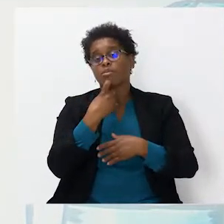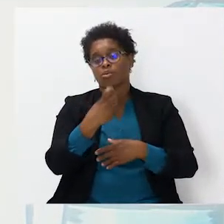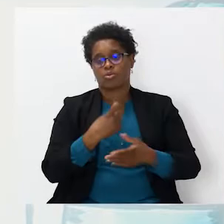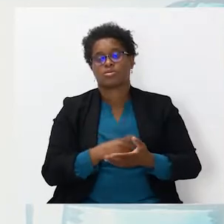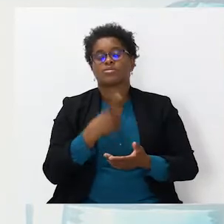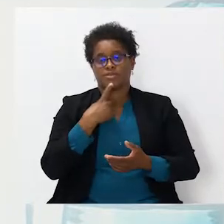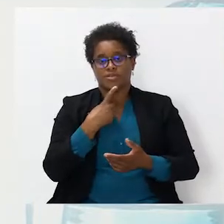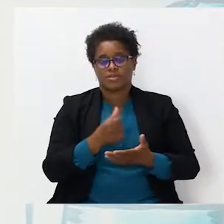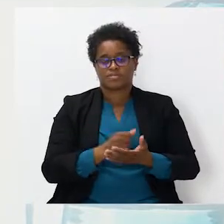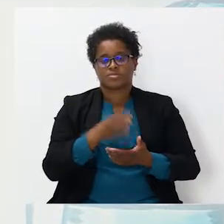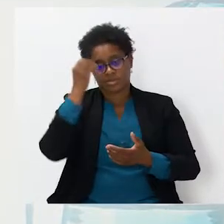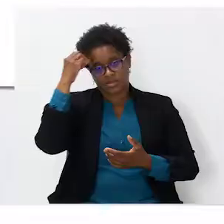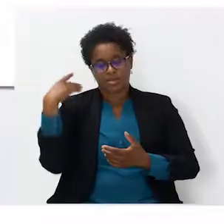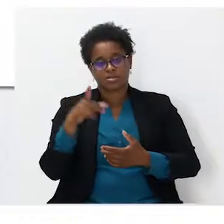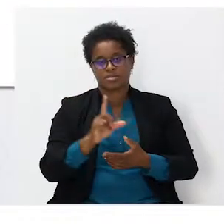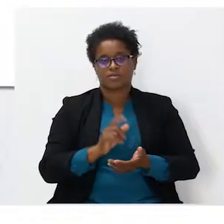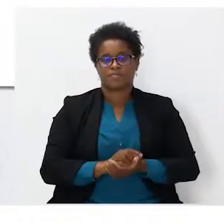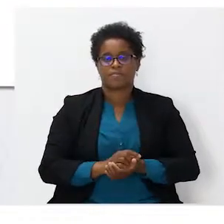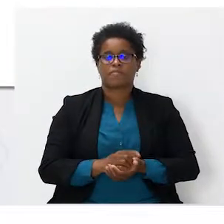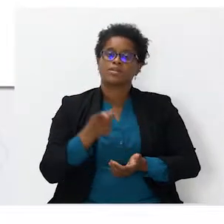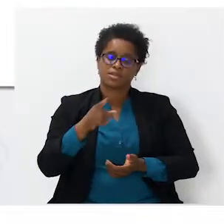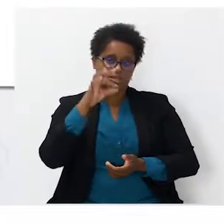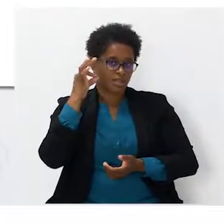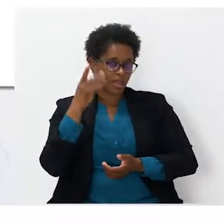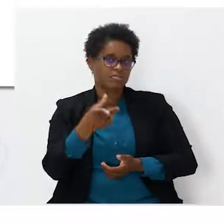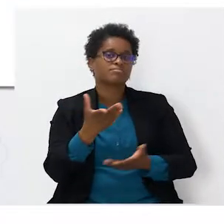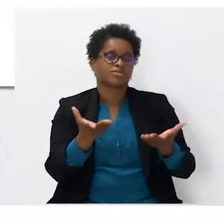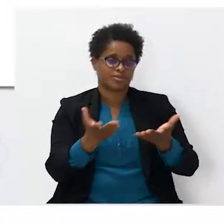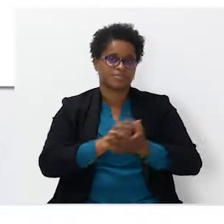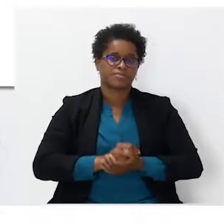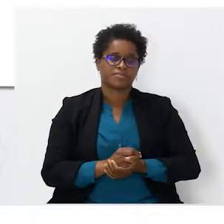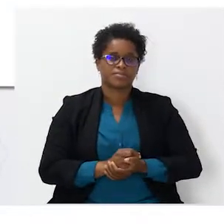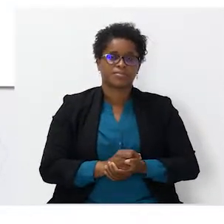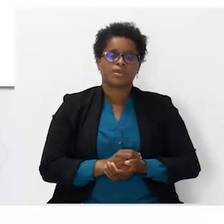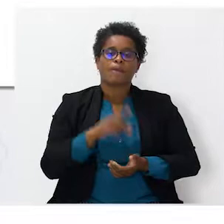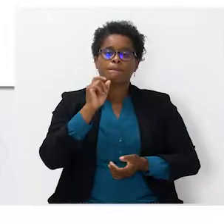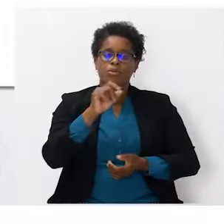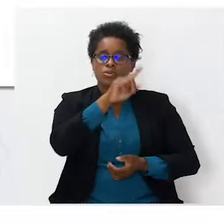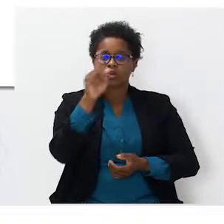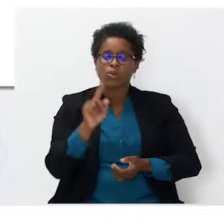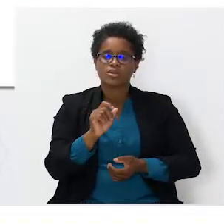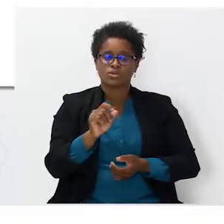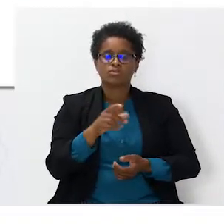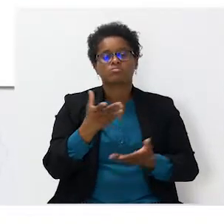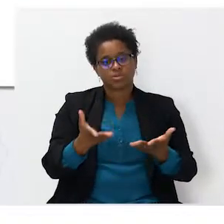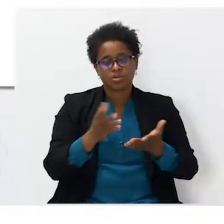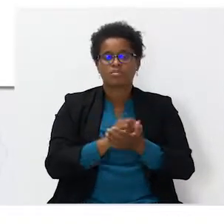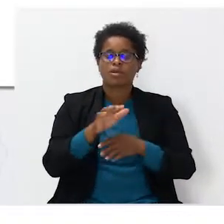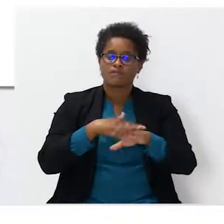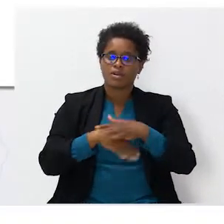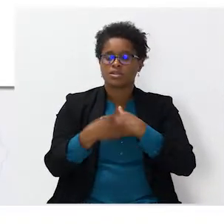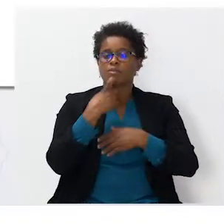pergunta. Entendidos? Não se esqueçam que é este sinal, não é? O nosso ponto de interrogação, que serve para